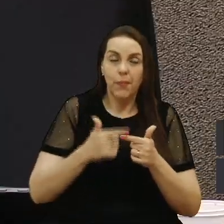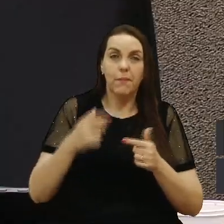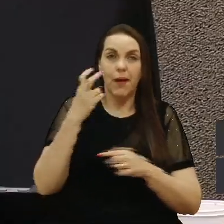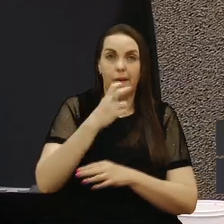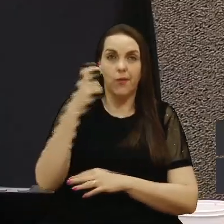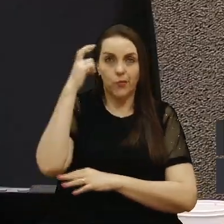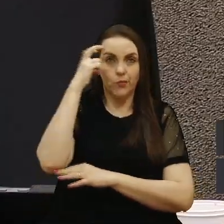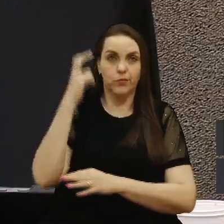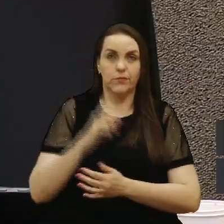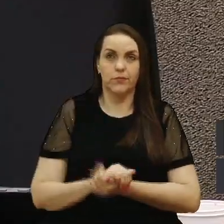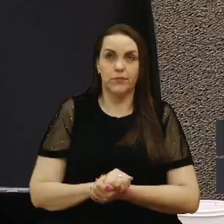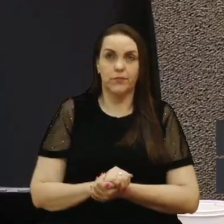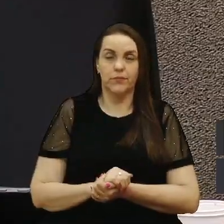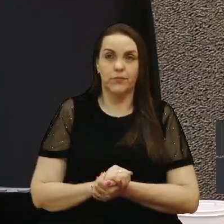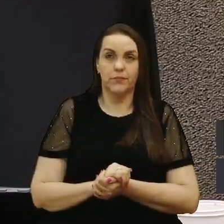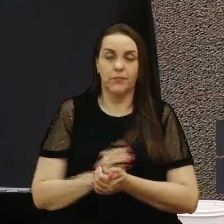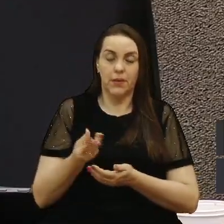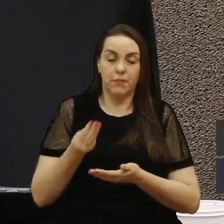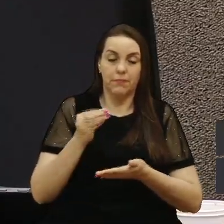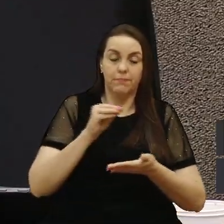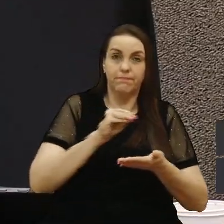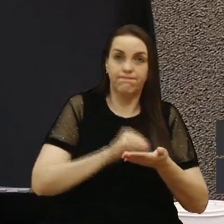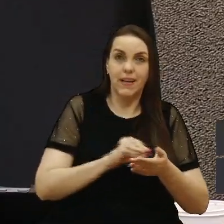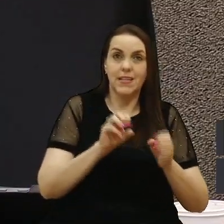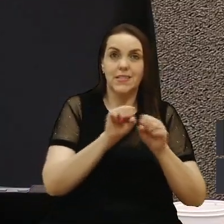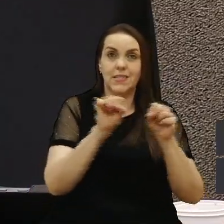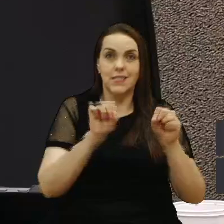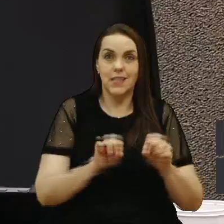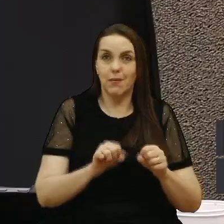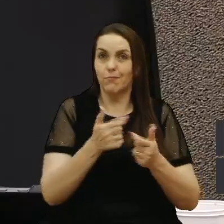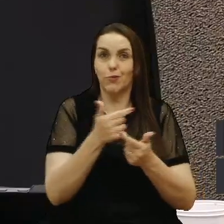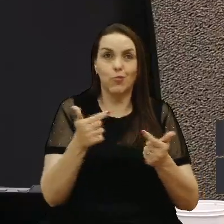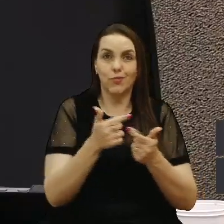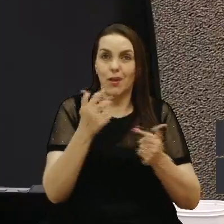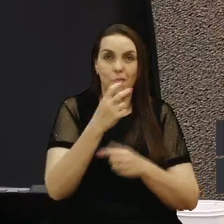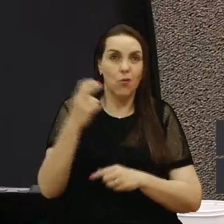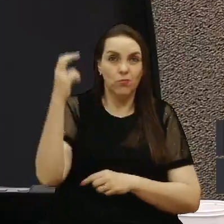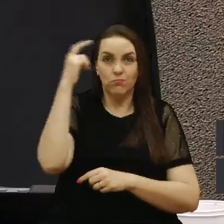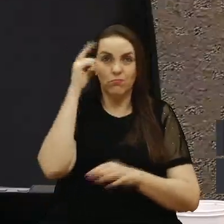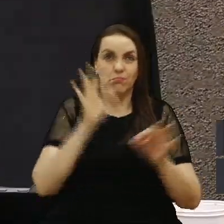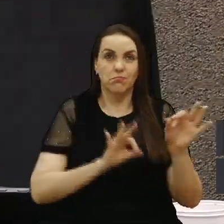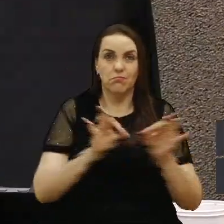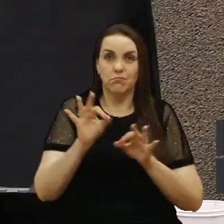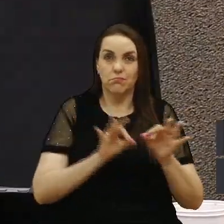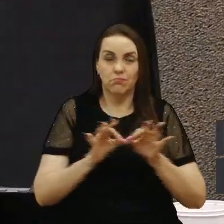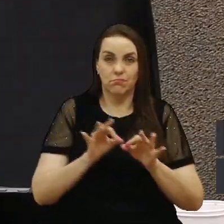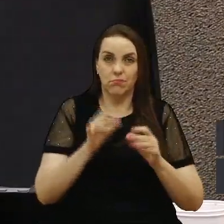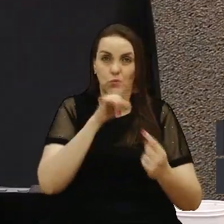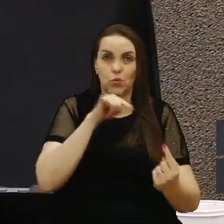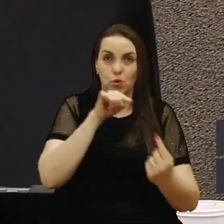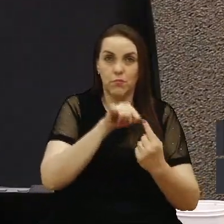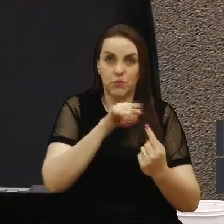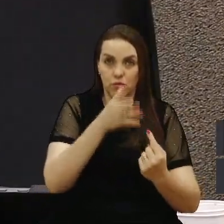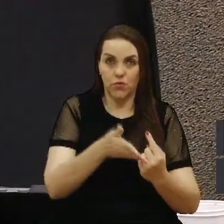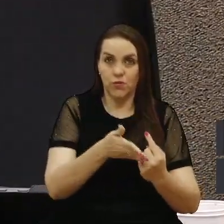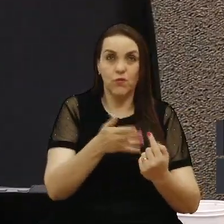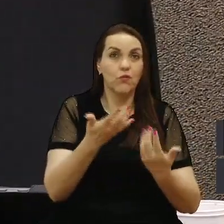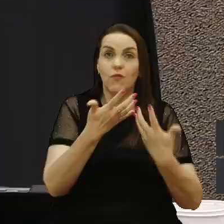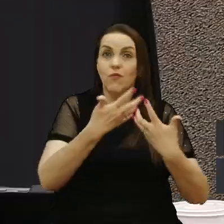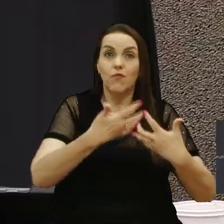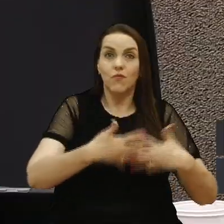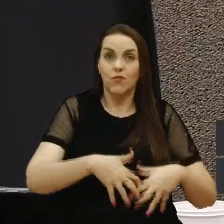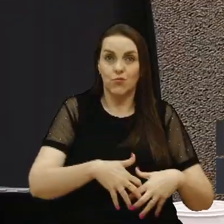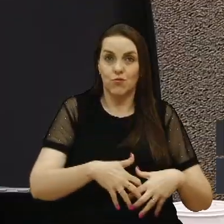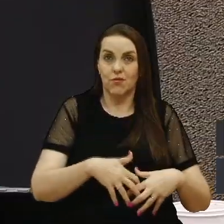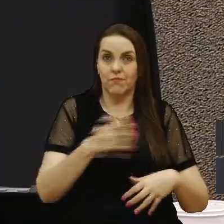cultural. Para te implantar um sistema aqui, onde não tem uma cultura preparada para esse fim, não vai funcionar. E quando eu